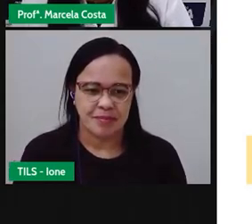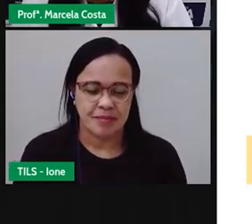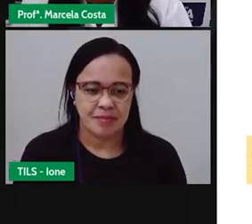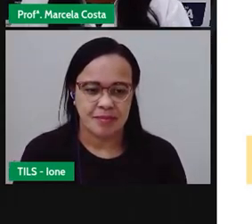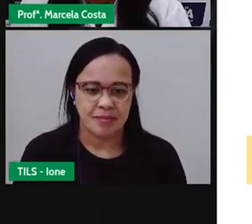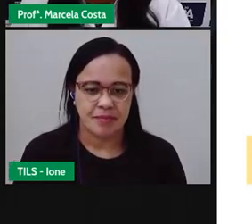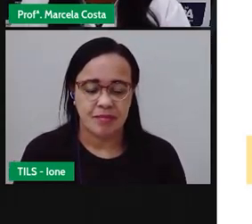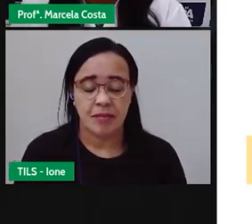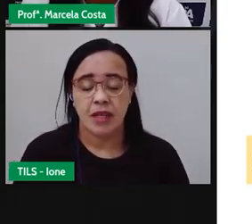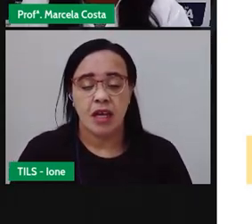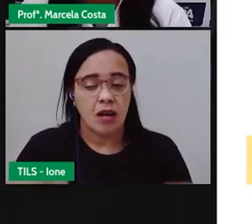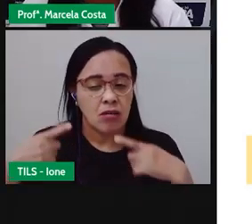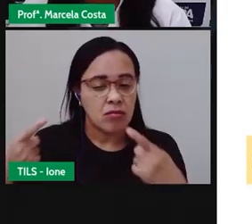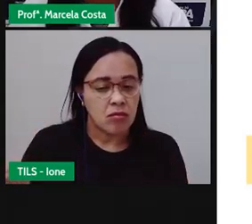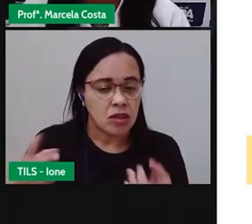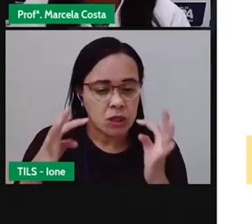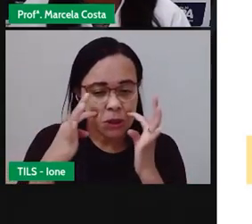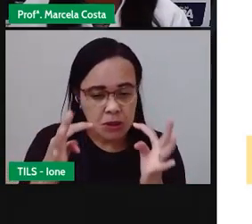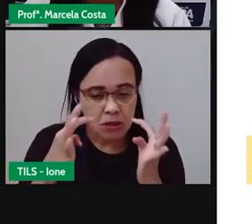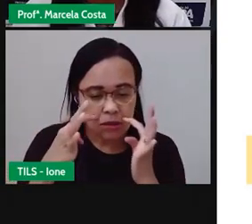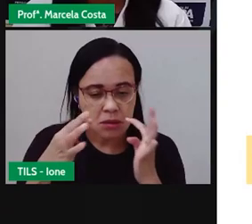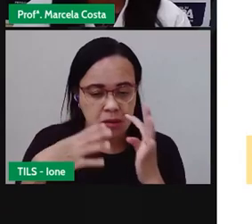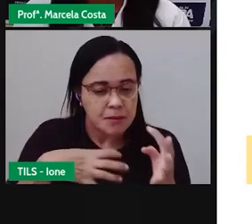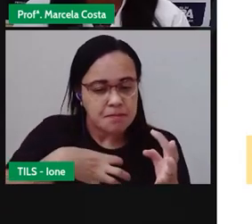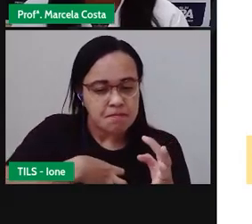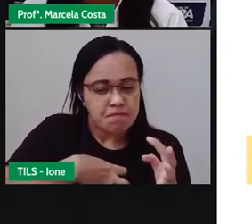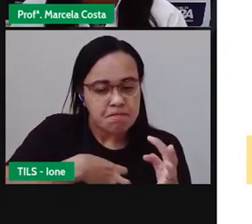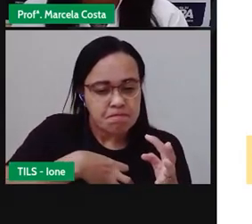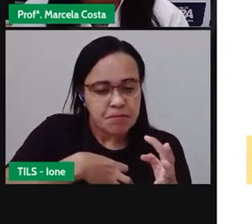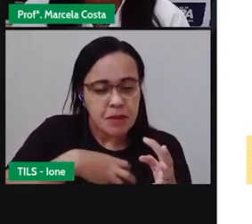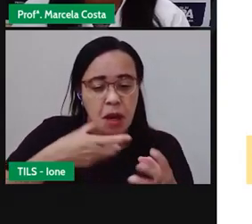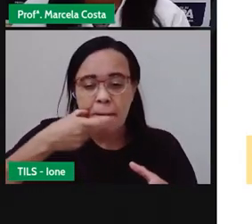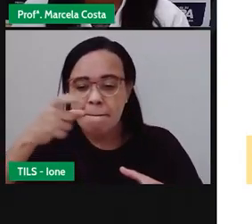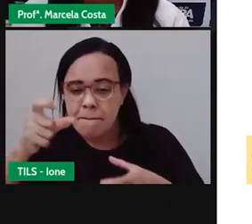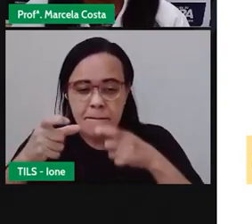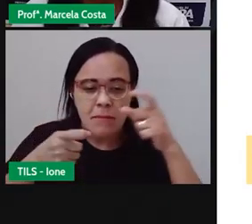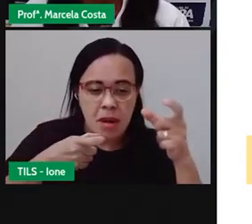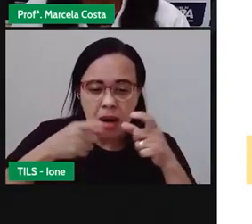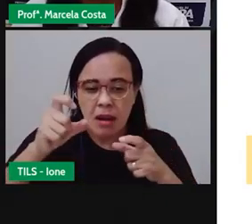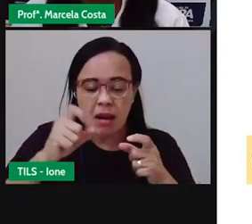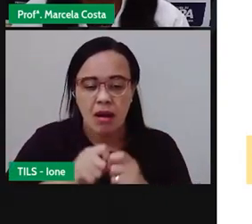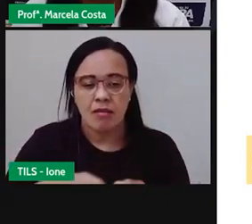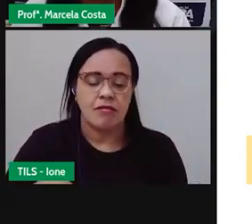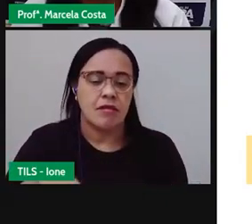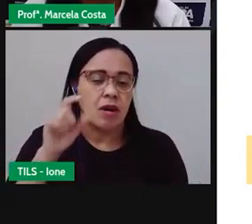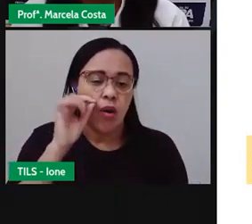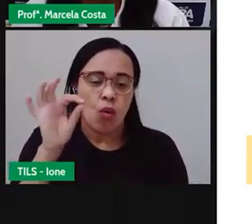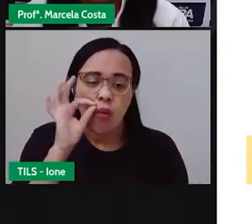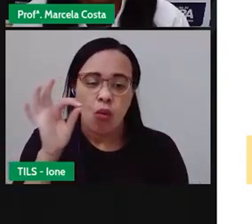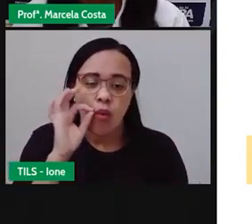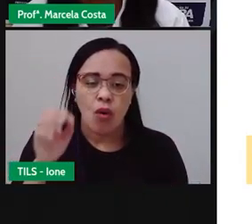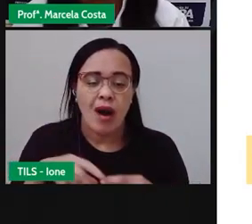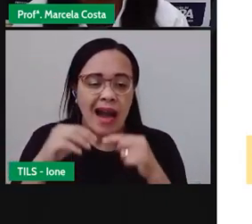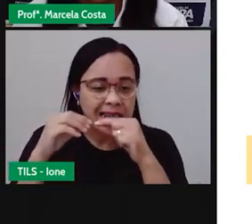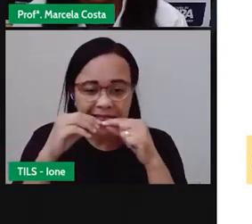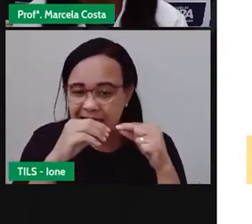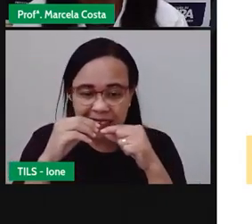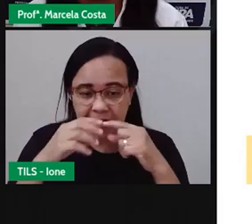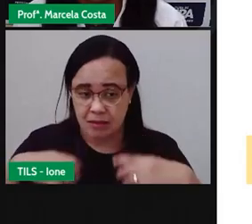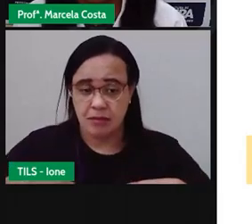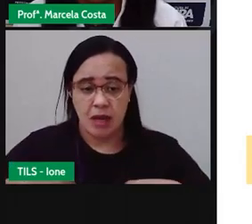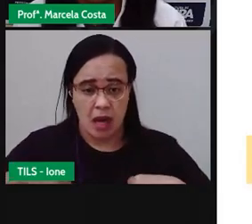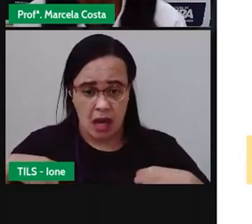Quando você ouve o som, né, dessas palavras, o rato roeu a roupa do